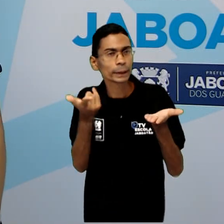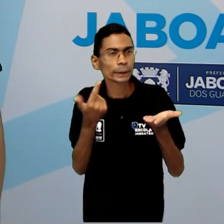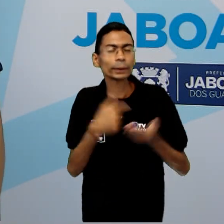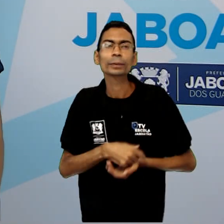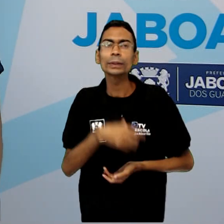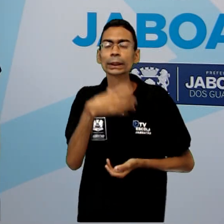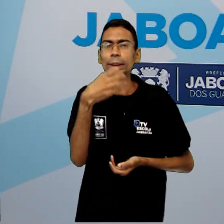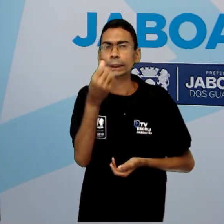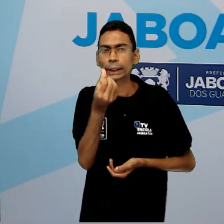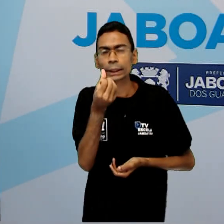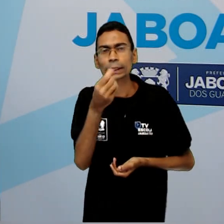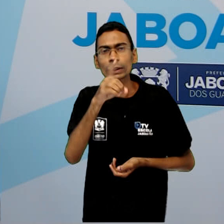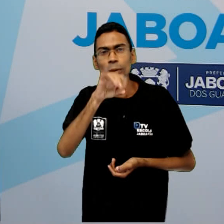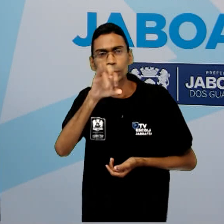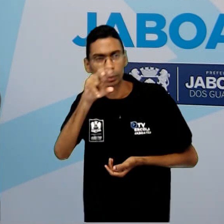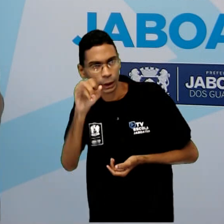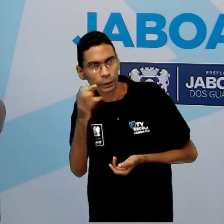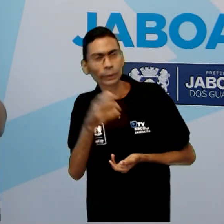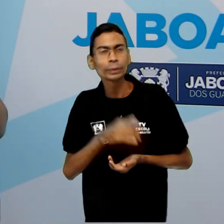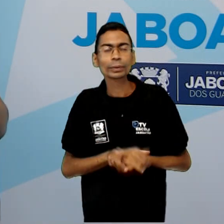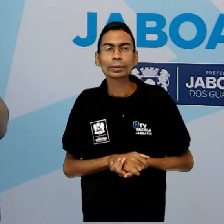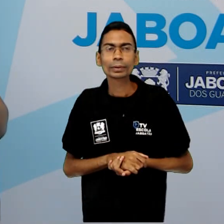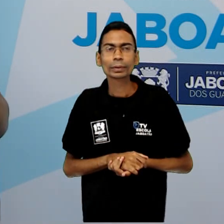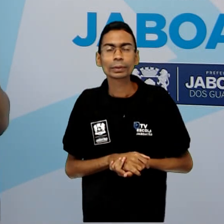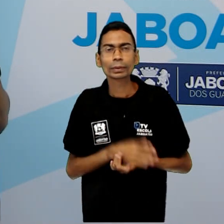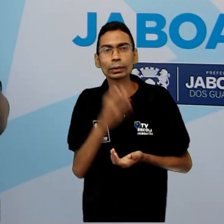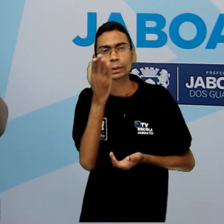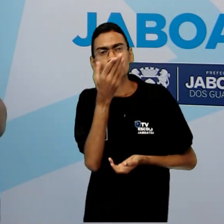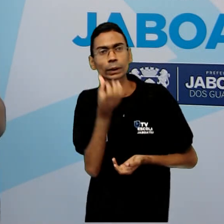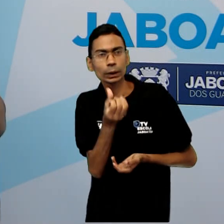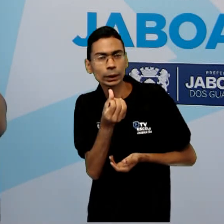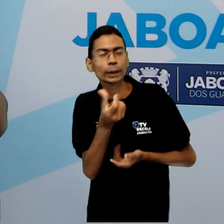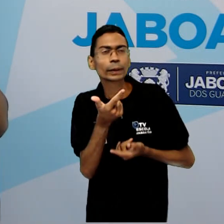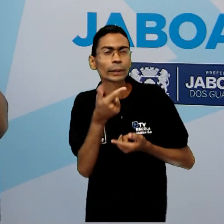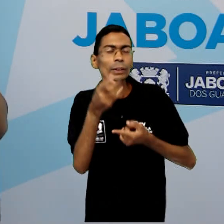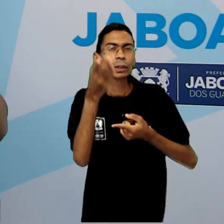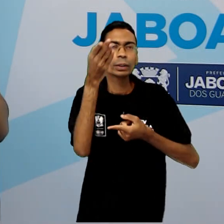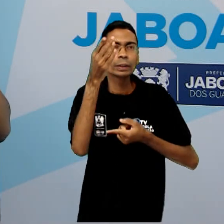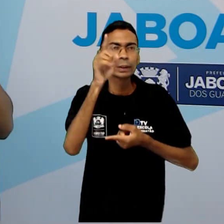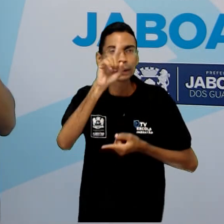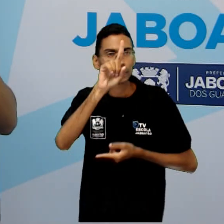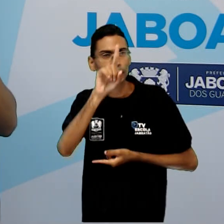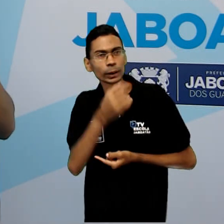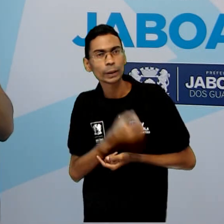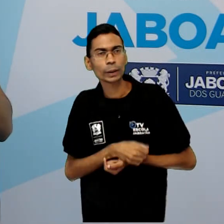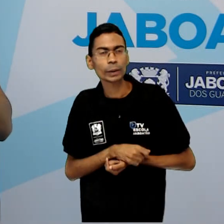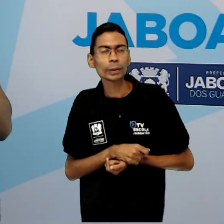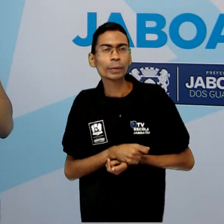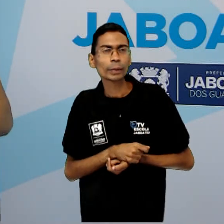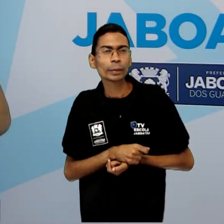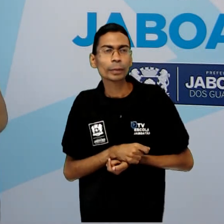denominador. O número que fica acima do traço é o numerador. Ele indica a quantidade de partes que